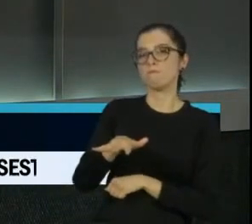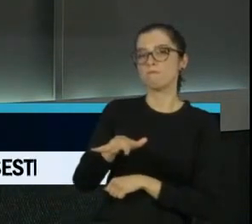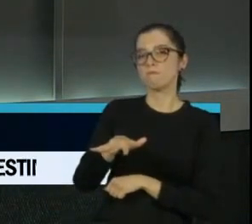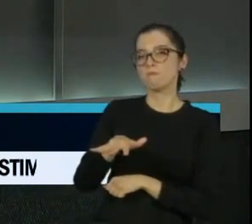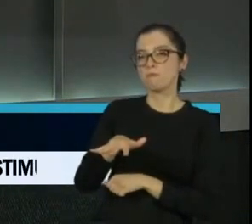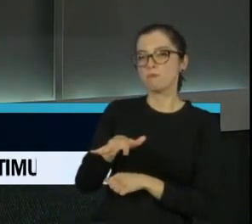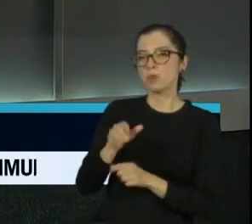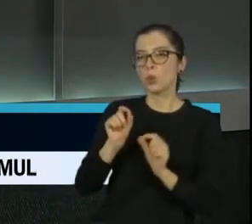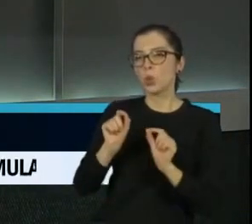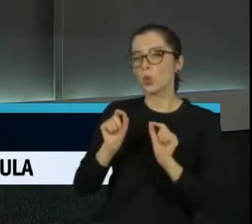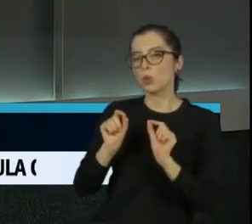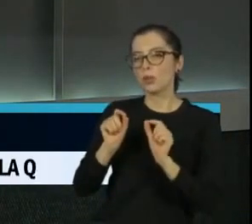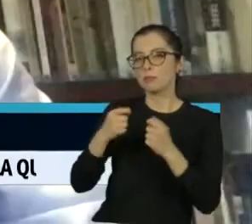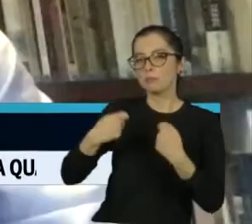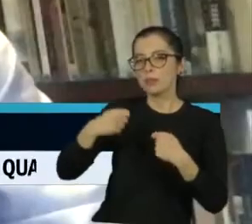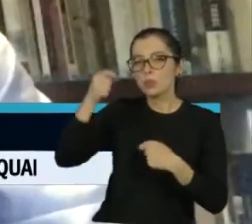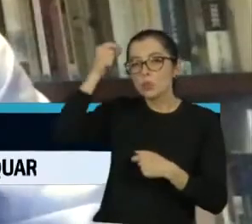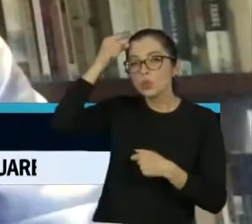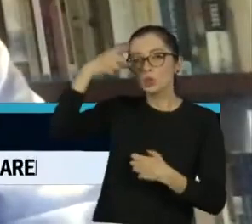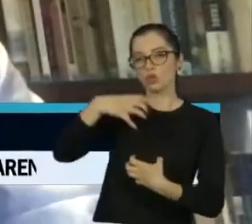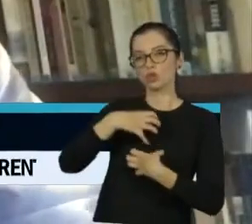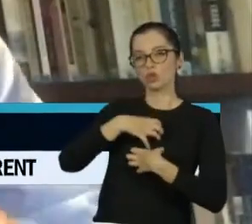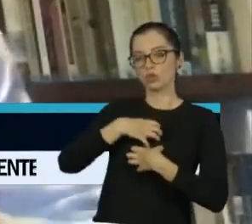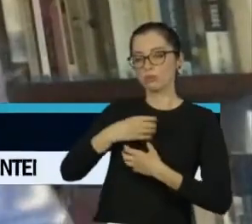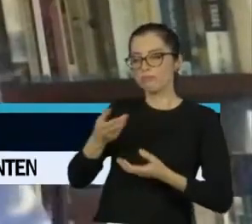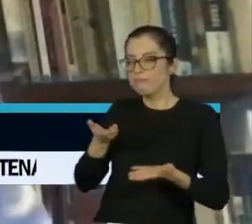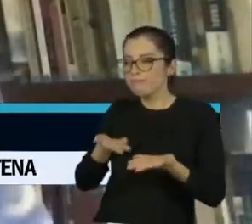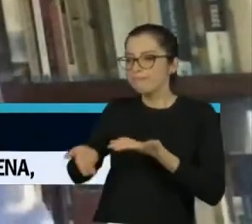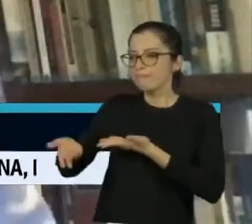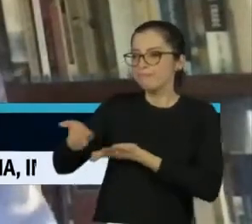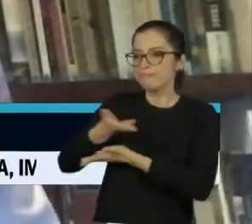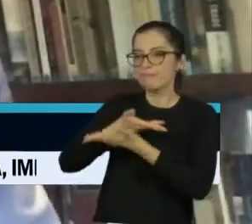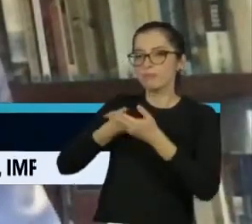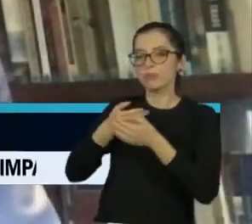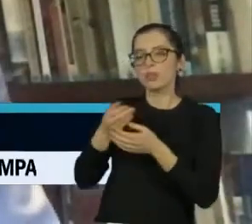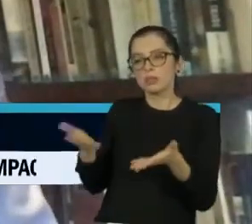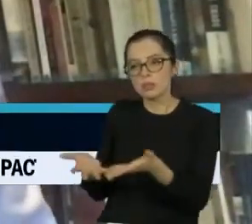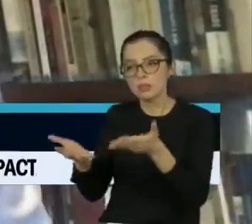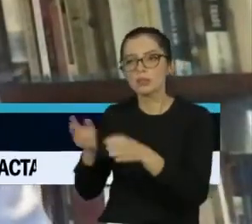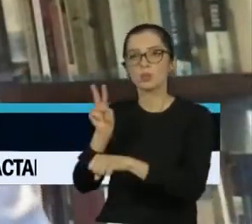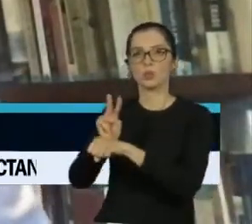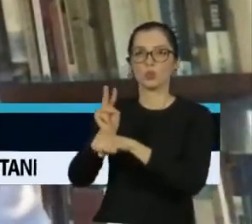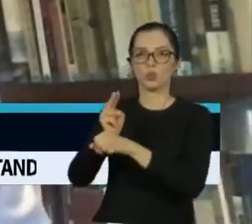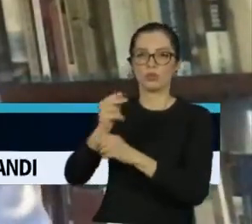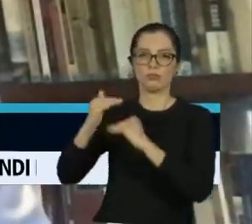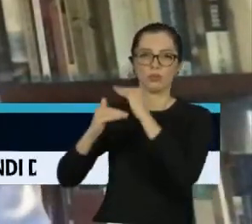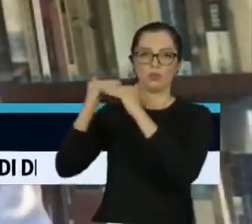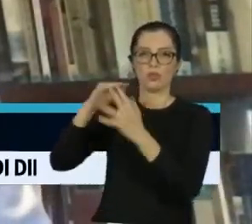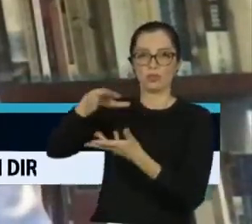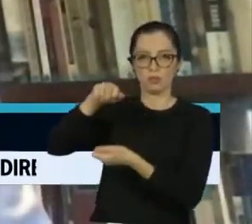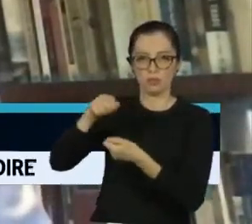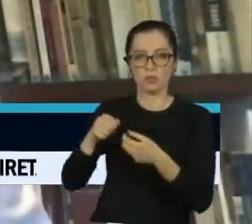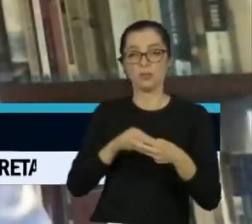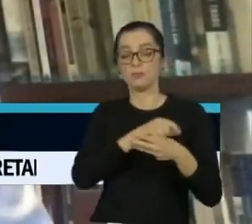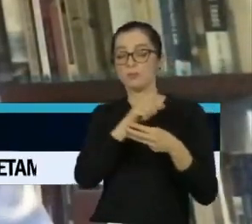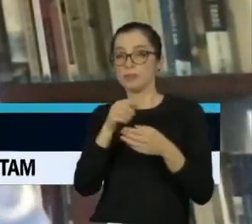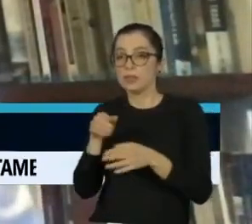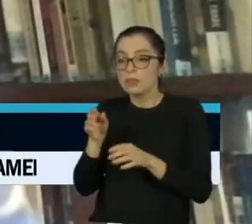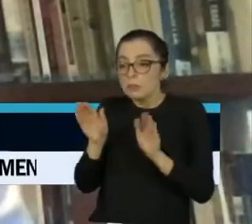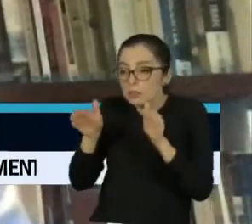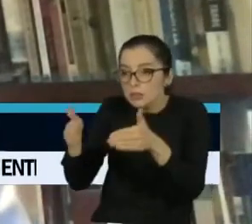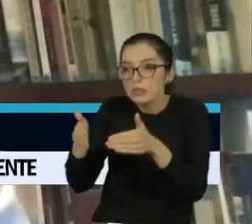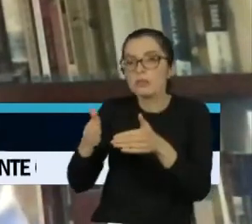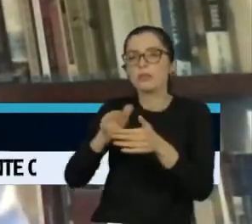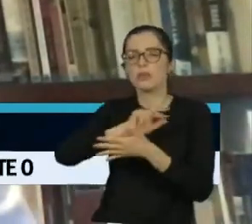bioeconomia e às culturas sustentáveis na região. Agora, vamos elaborar planos específicos para cada uma dessas linhas,